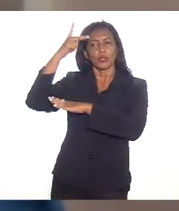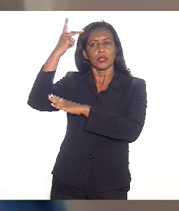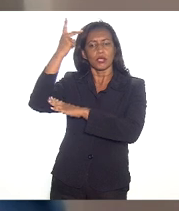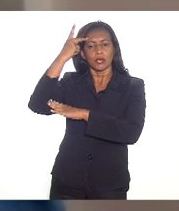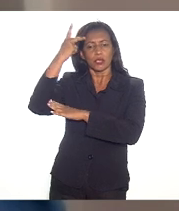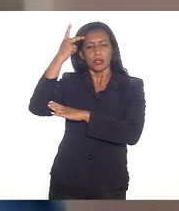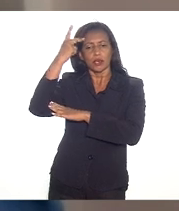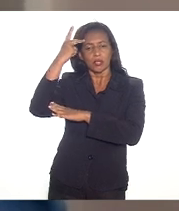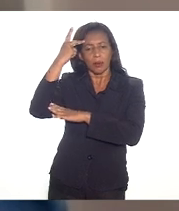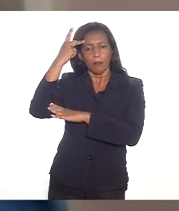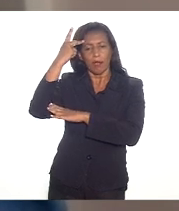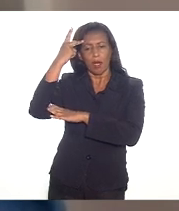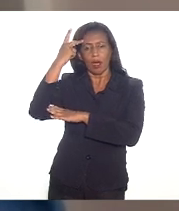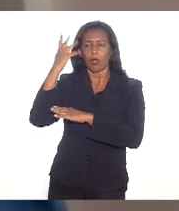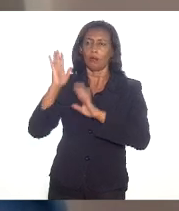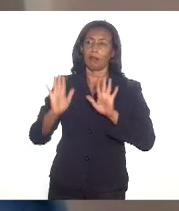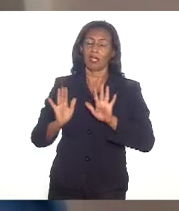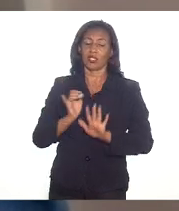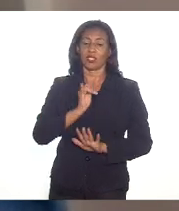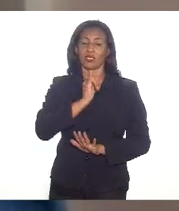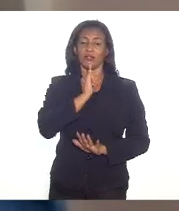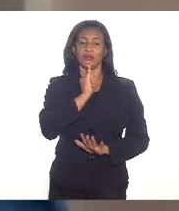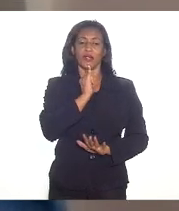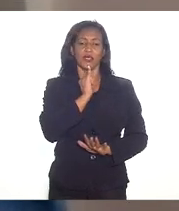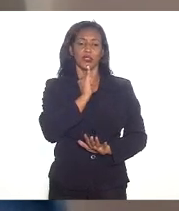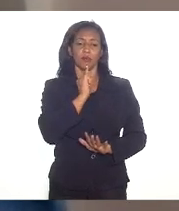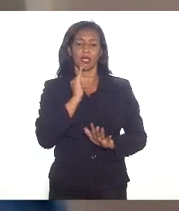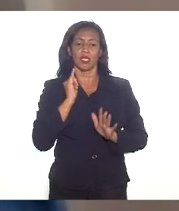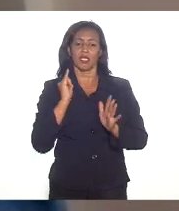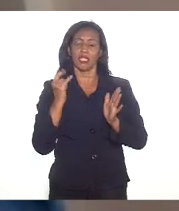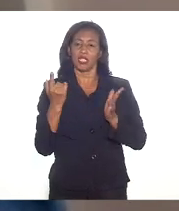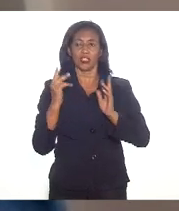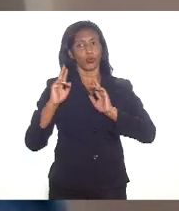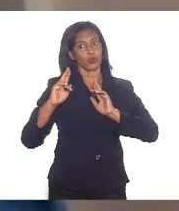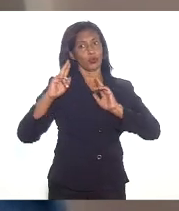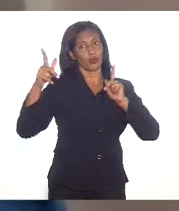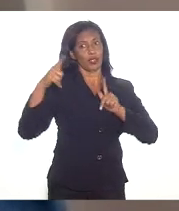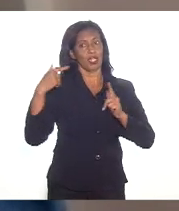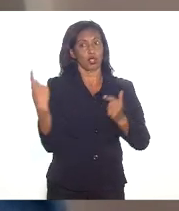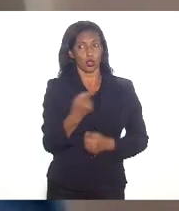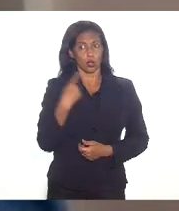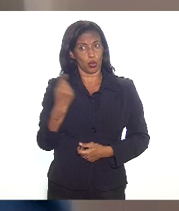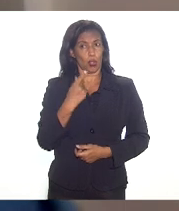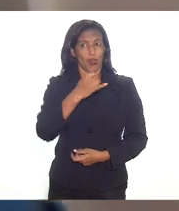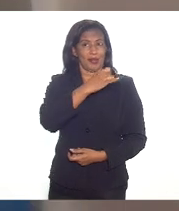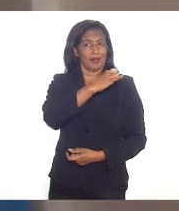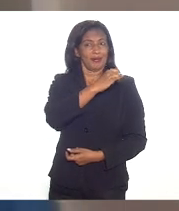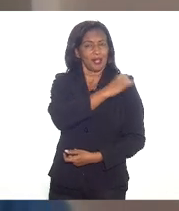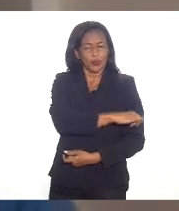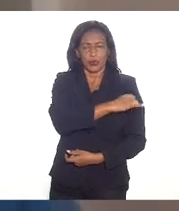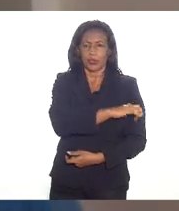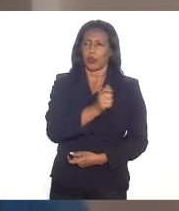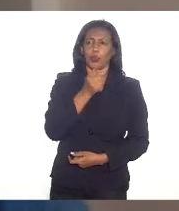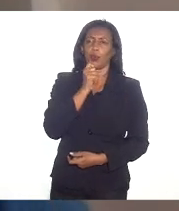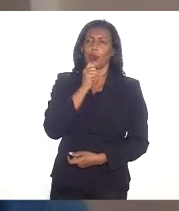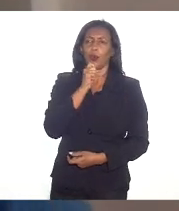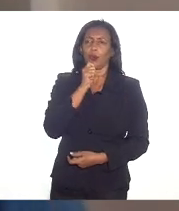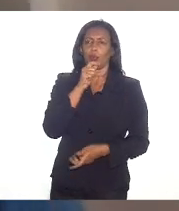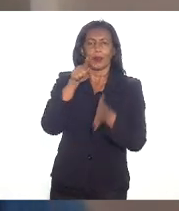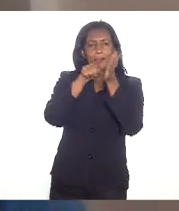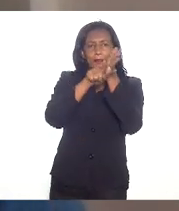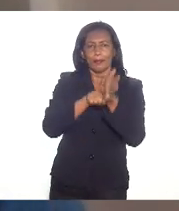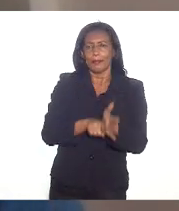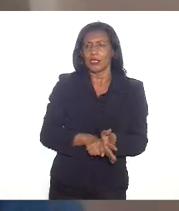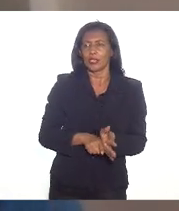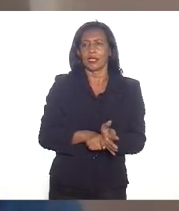paulista, infelizmente, acontenta a nossa FAPESP, nunca teve isso aqui no Estado do Rio de Janeiro, nem no período que tinha mais dinheiro